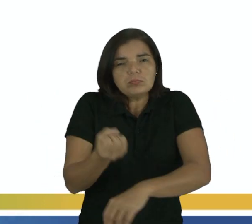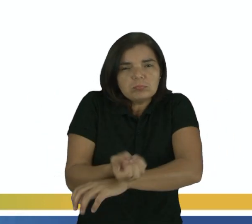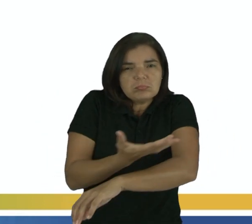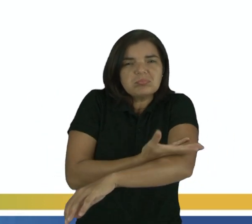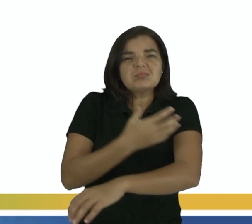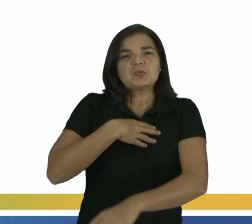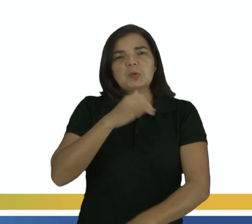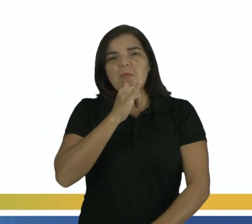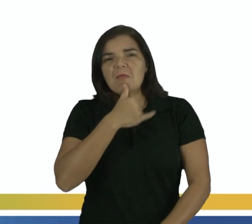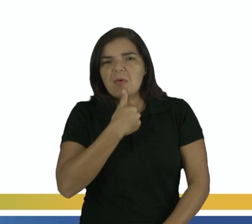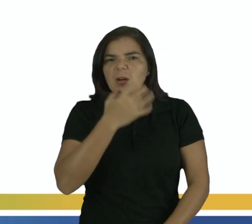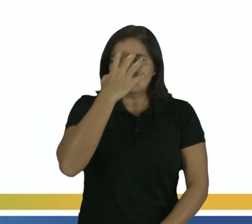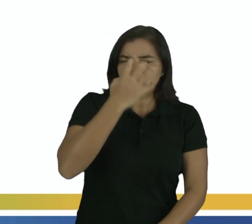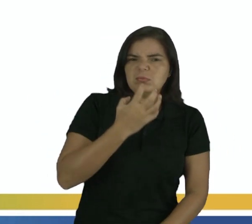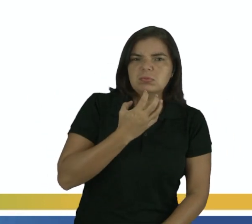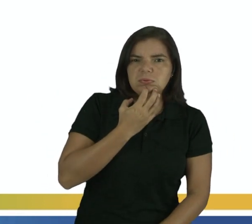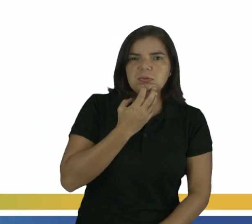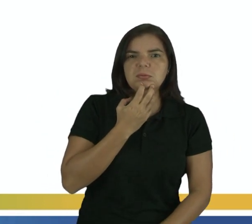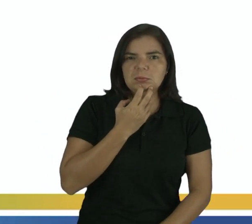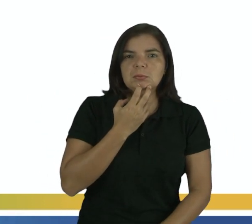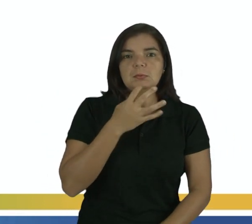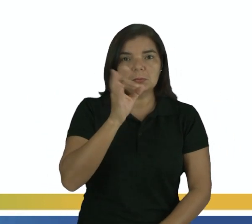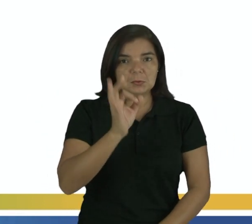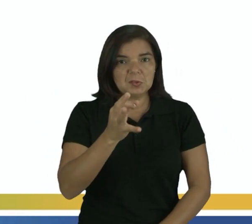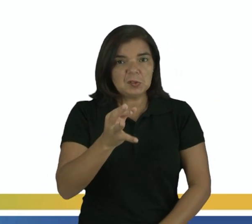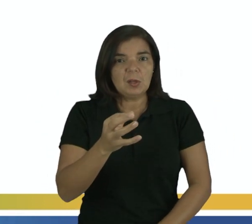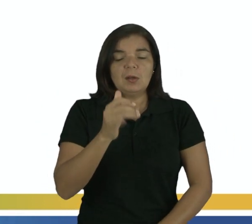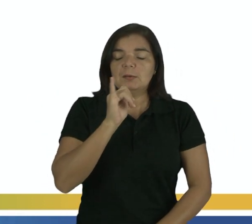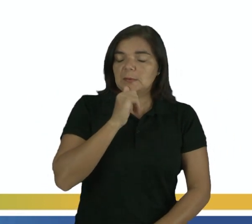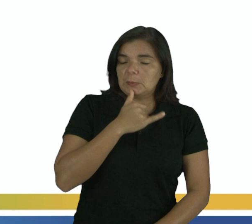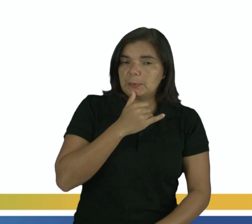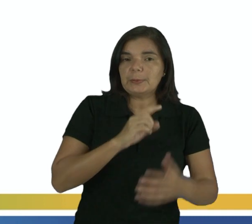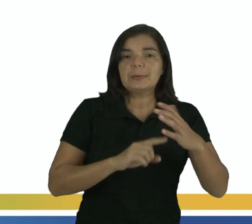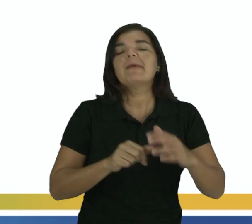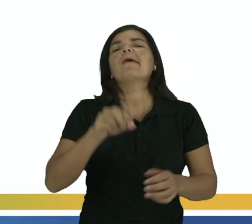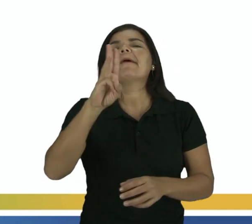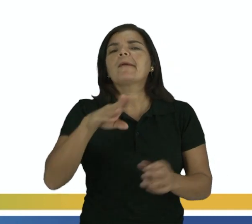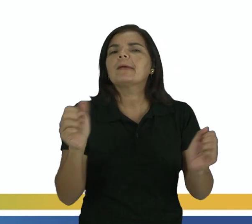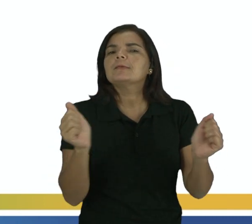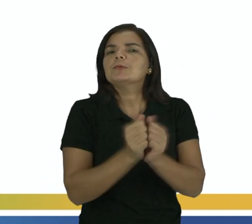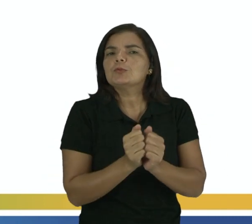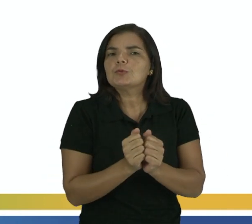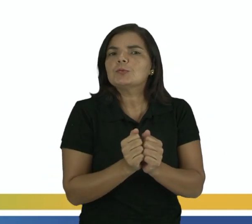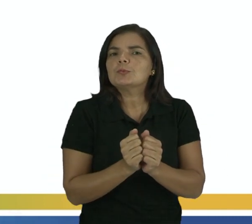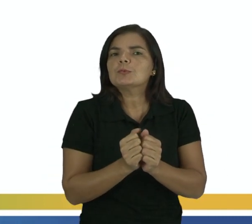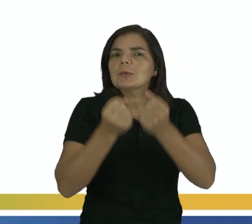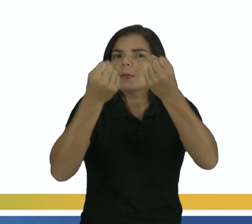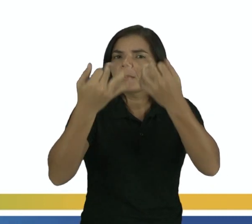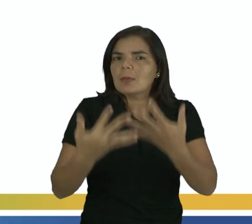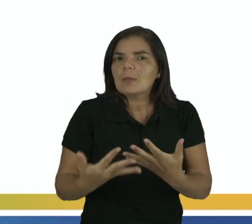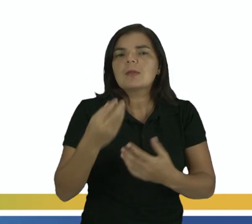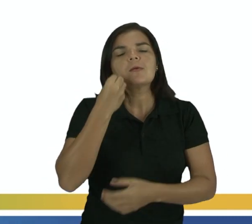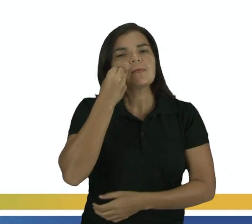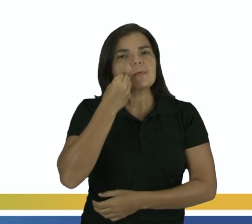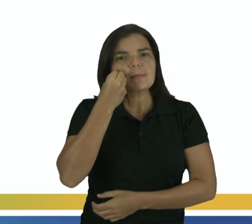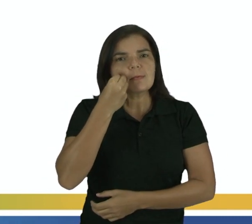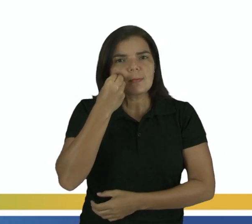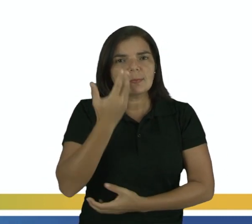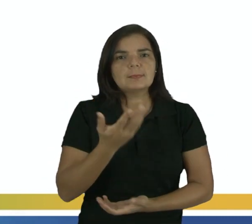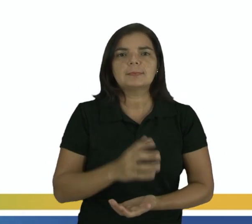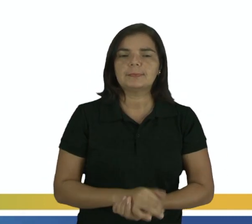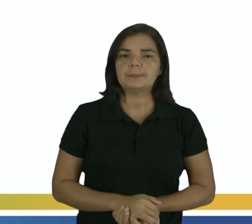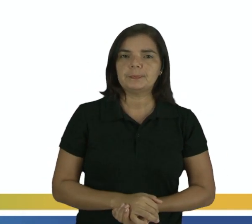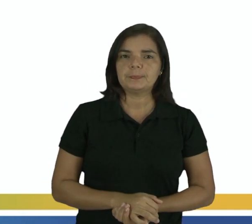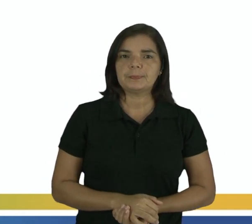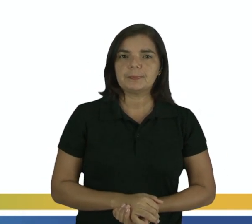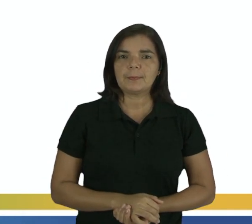sentimentos, seja tristeza, raiva, certo? Frustração? Quem estava com você nesse relato ou nessa experiência que você estava